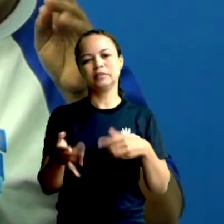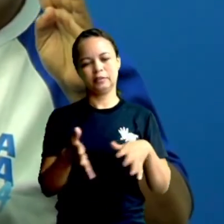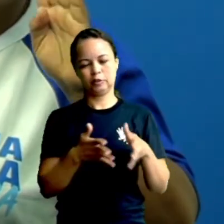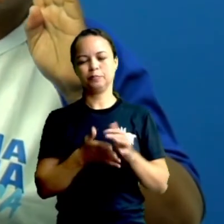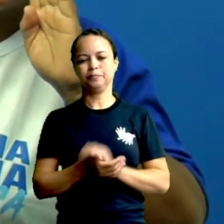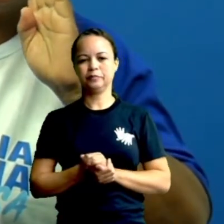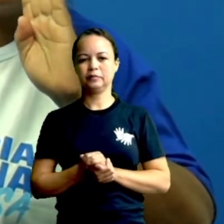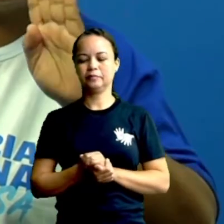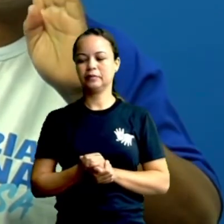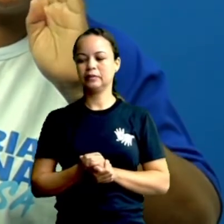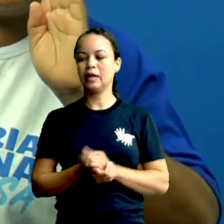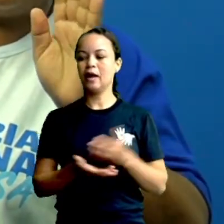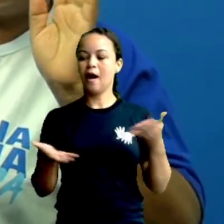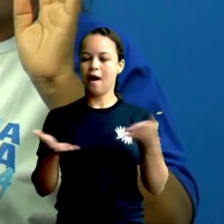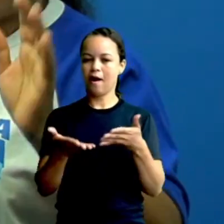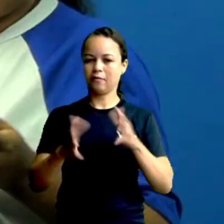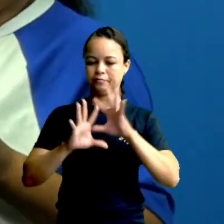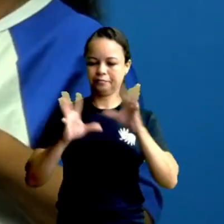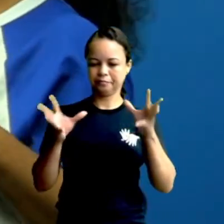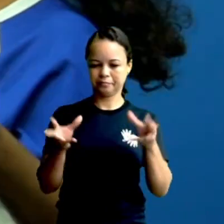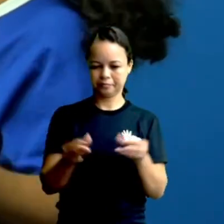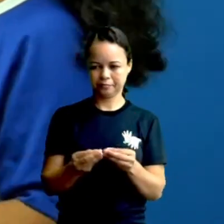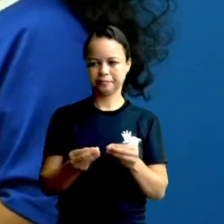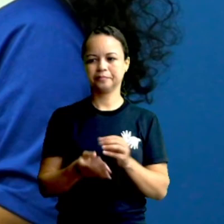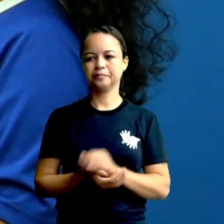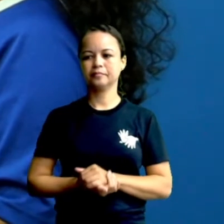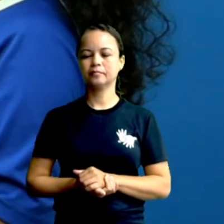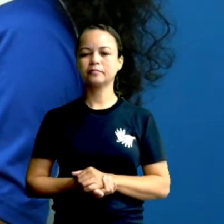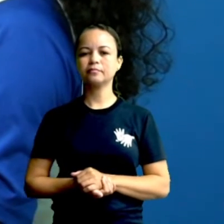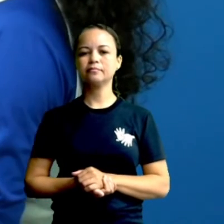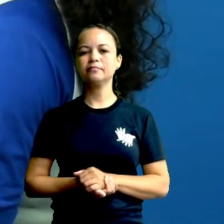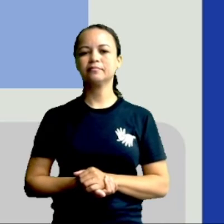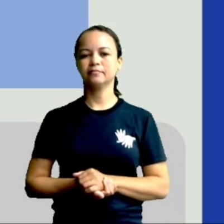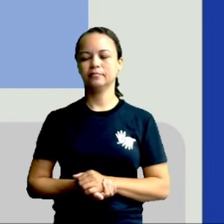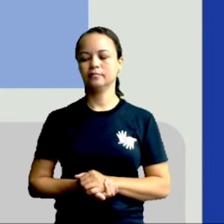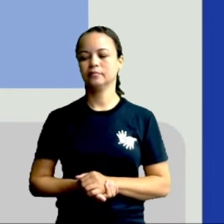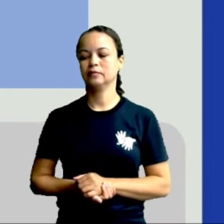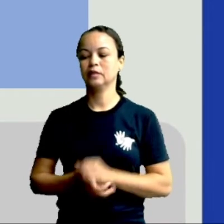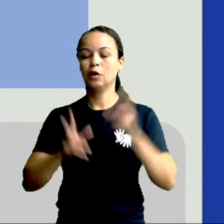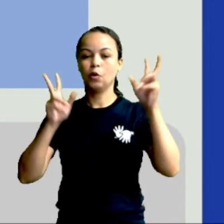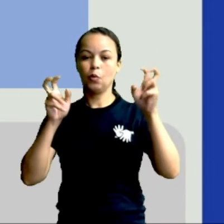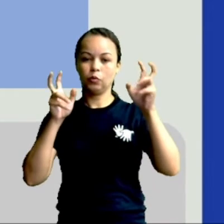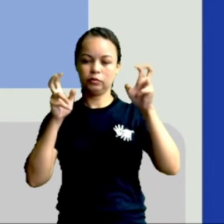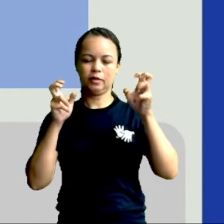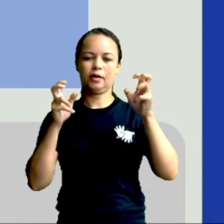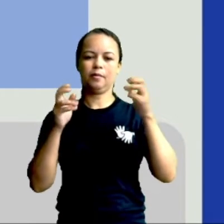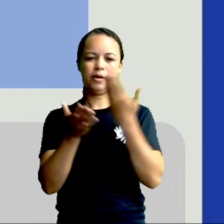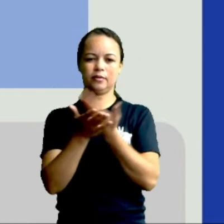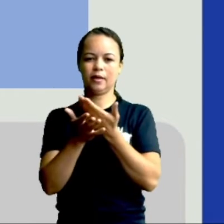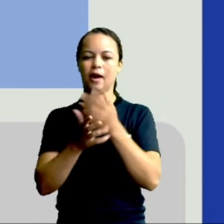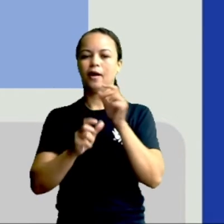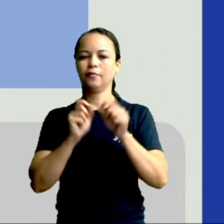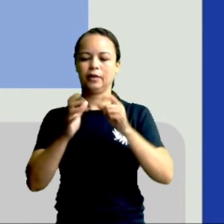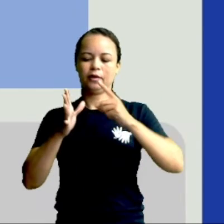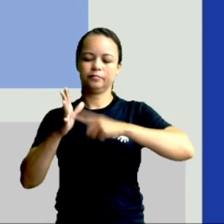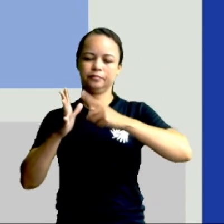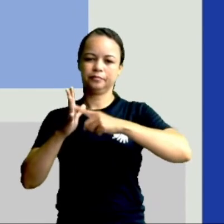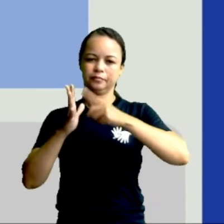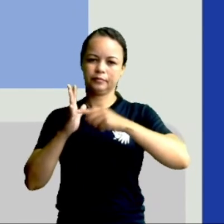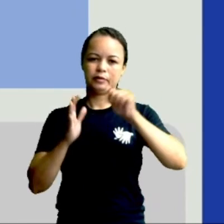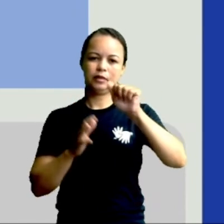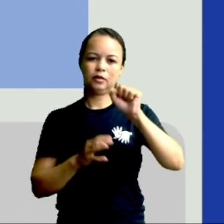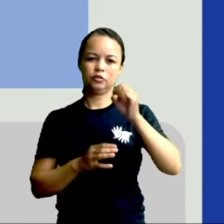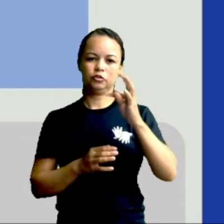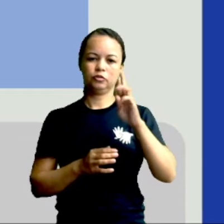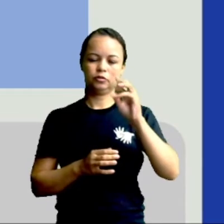cá, pessoal, vamos para a nossa revisão. Vamos lá. O tema da nossa aula foi o calendário astronômico